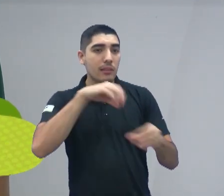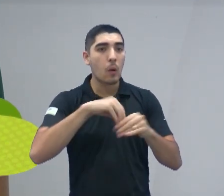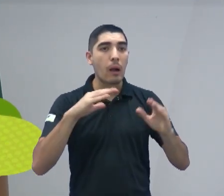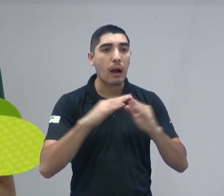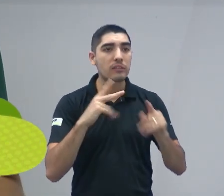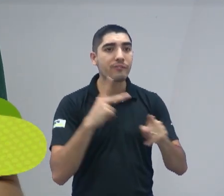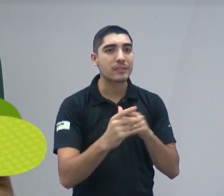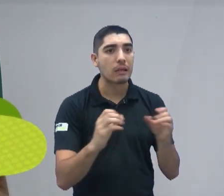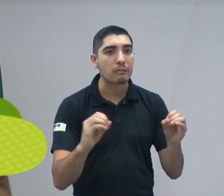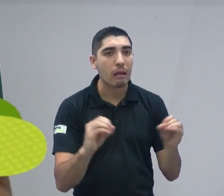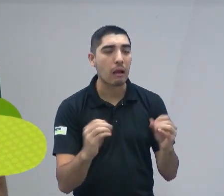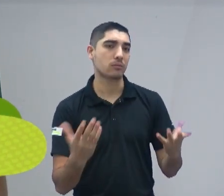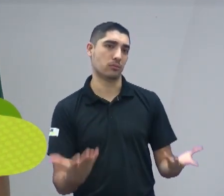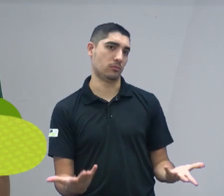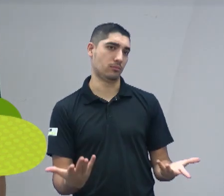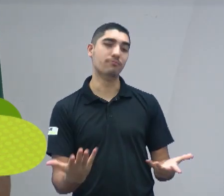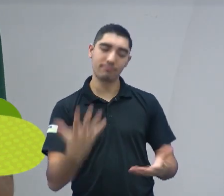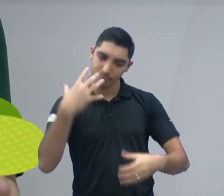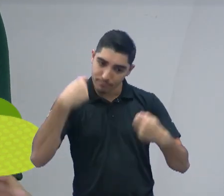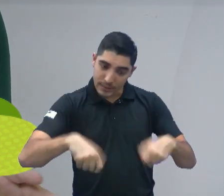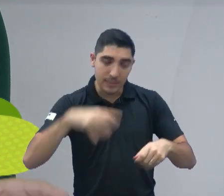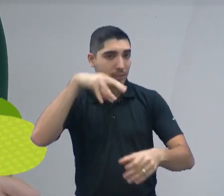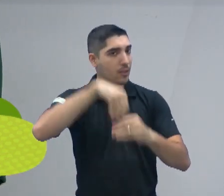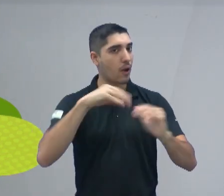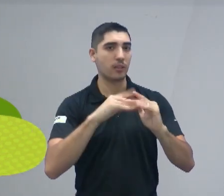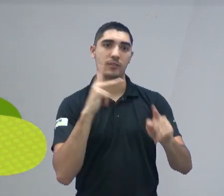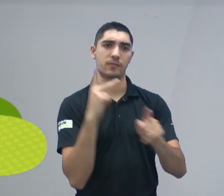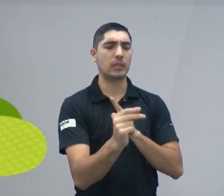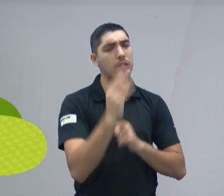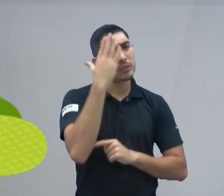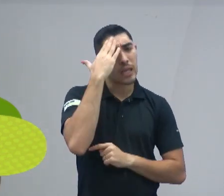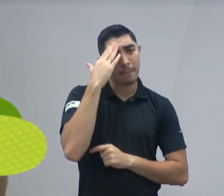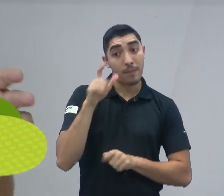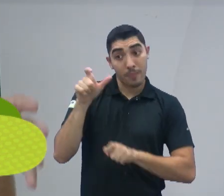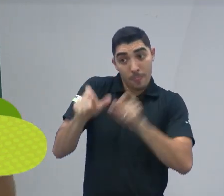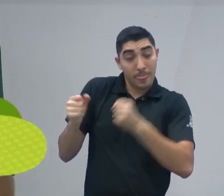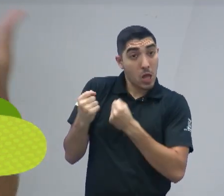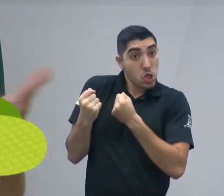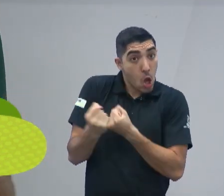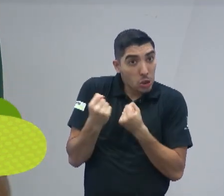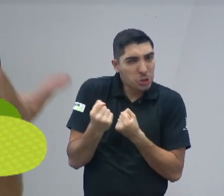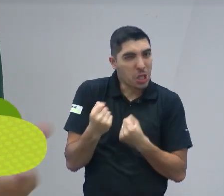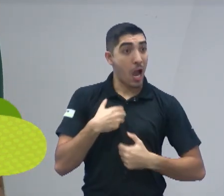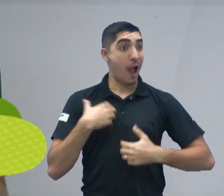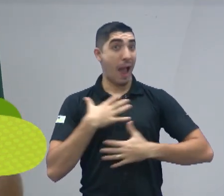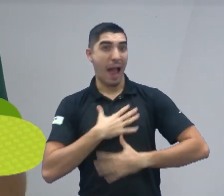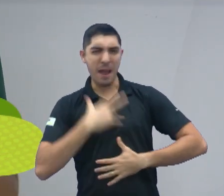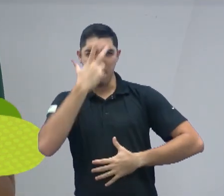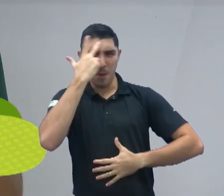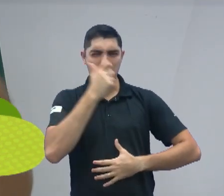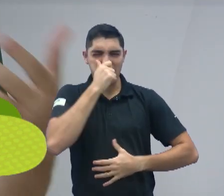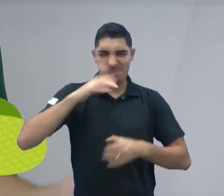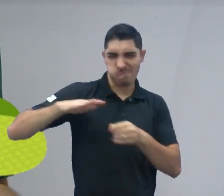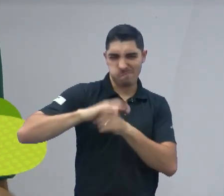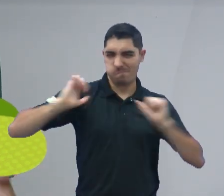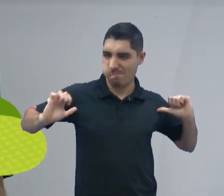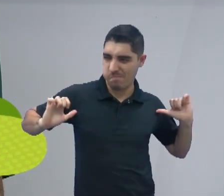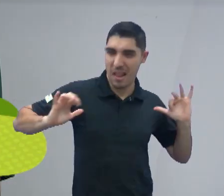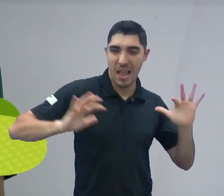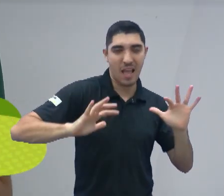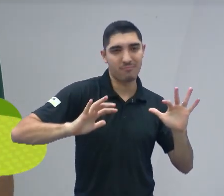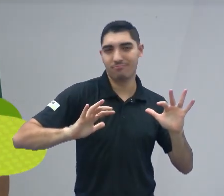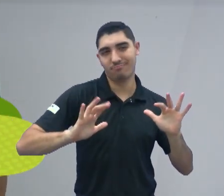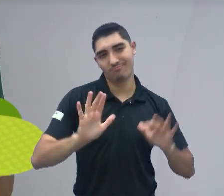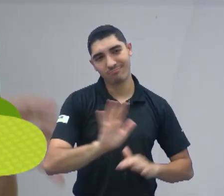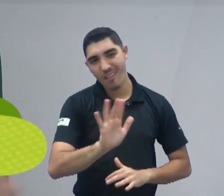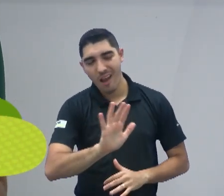de vencer na Farmaconde Arena. A gente sabe que a torcida não é aquela dos últimos anos, né? A gente já teve São José como recorde de público na